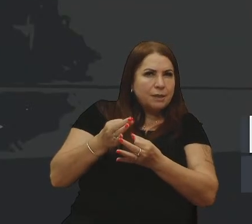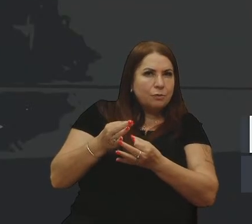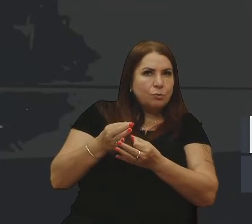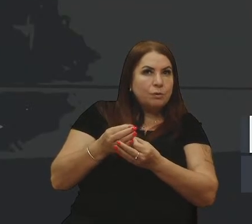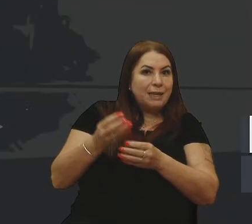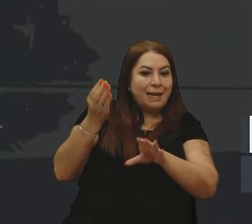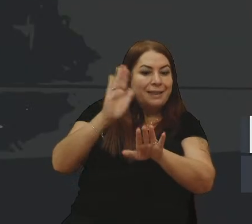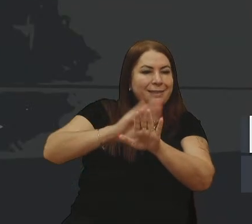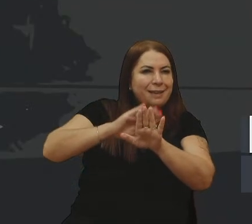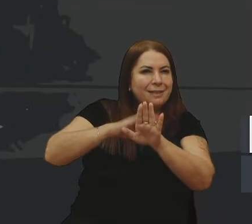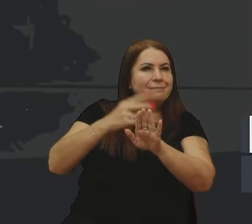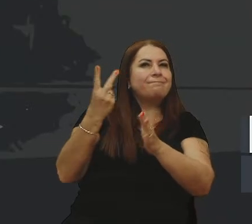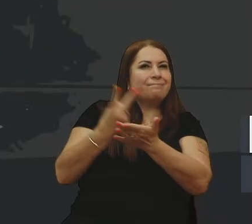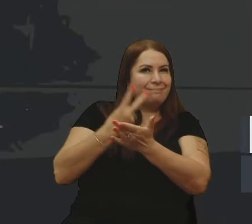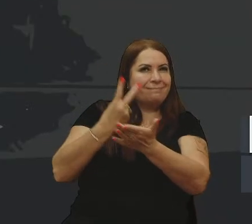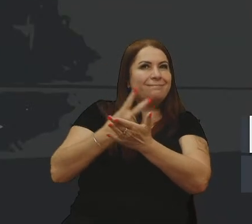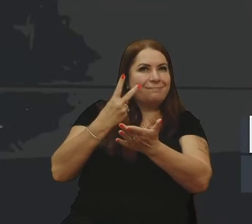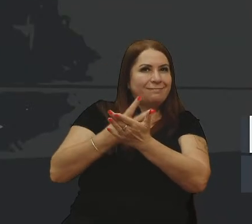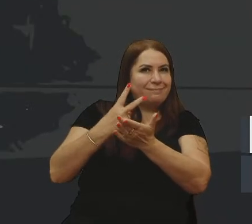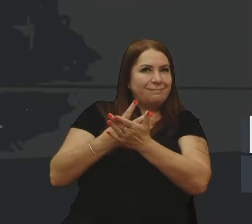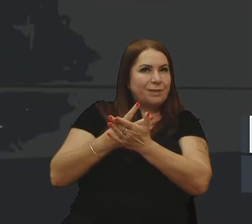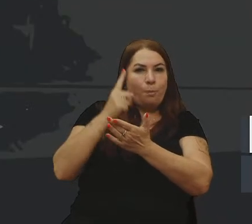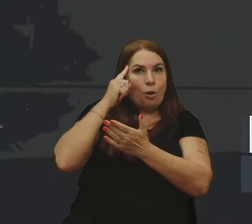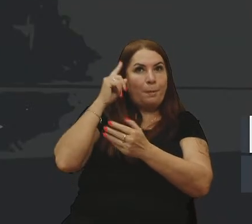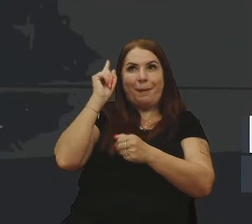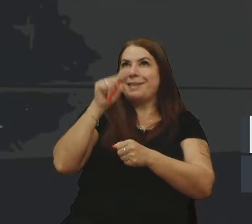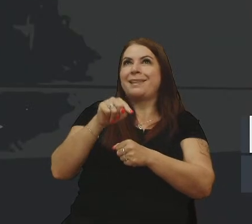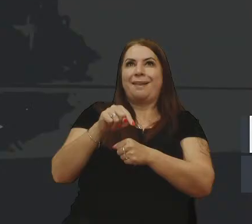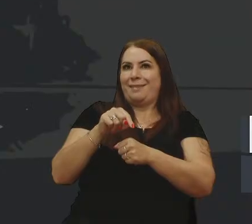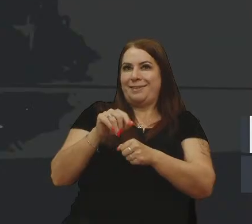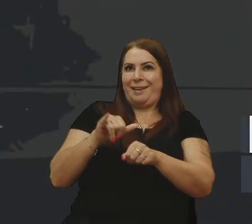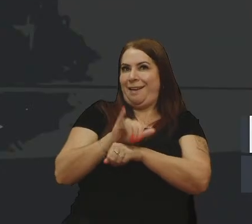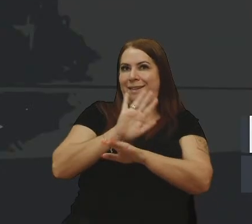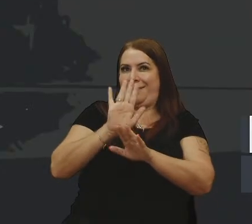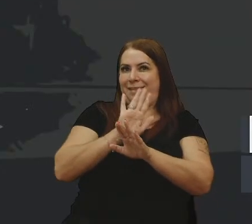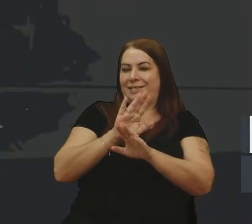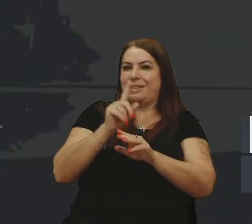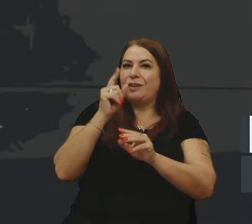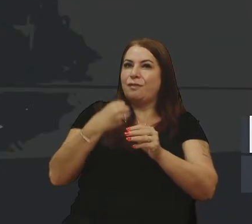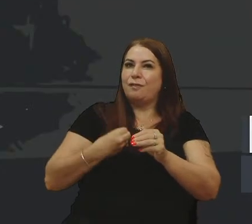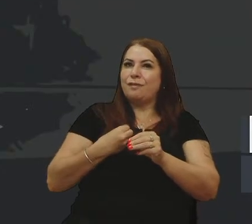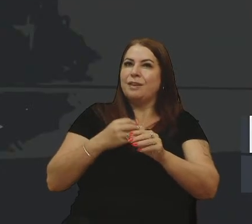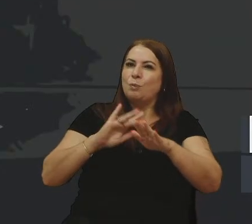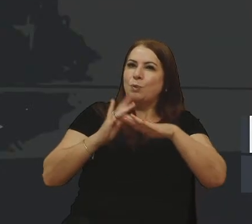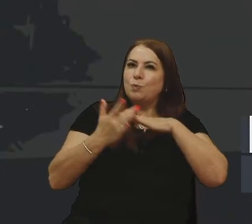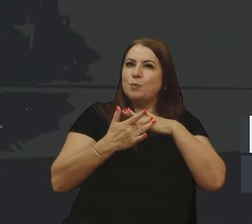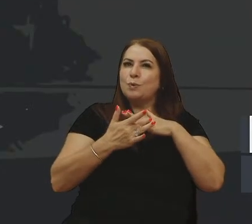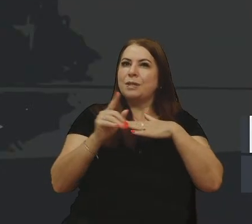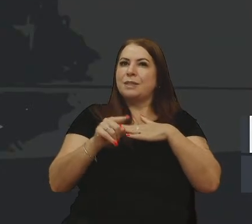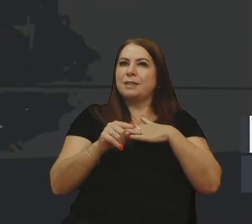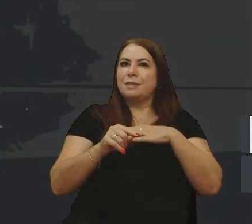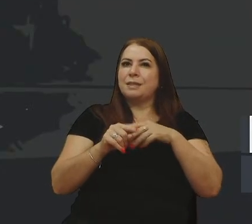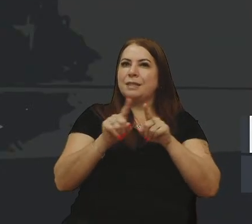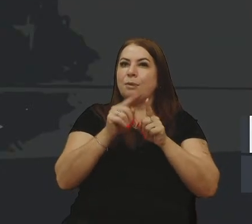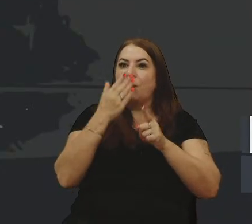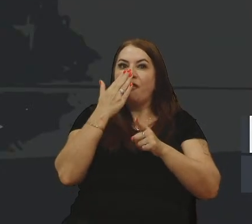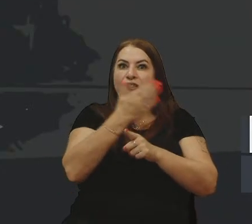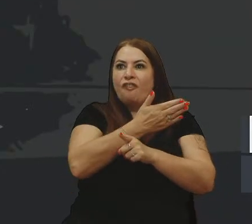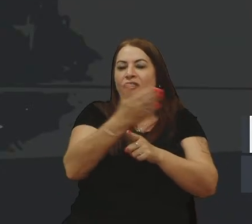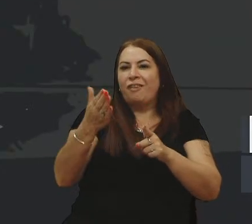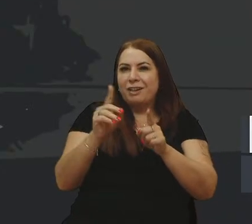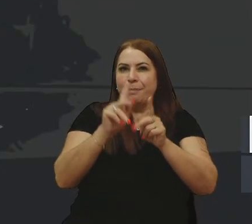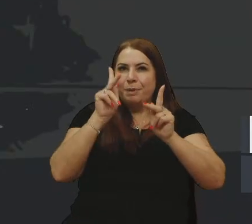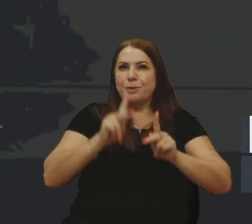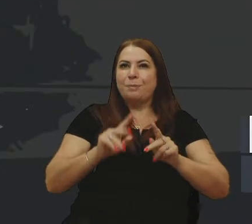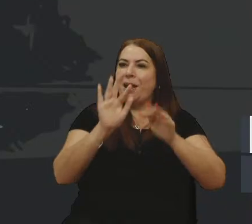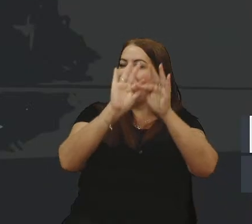dentro, tá? Então, a gente não pode se iludir, assim, principalmente nesse momento que a gente vive, onde a rede social está todo dia esfregando na nossa cara pessoas